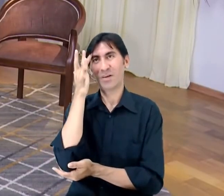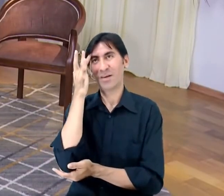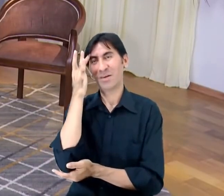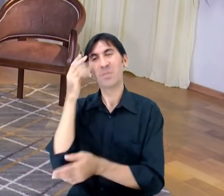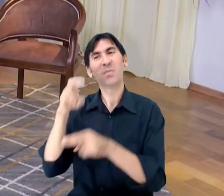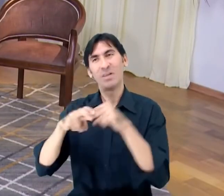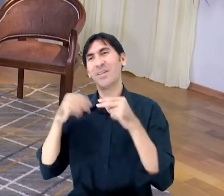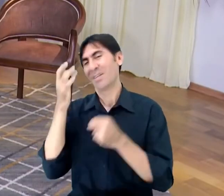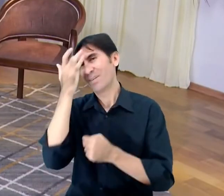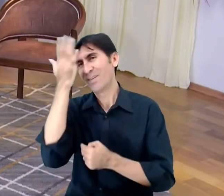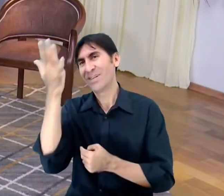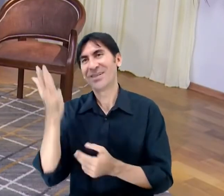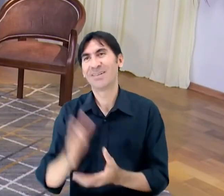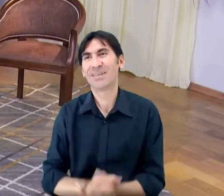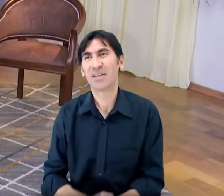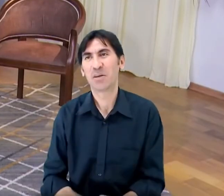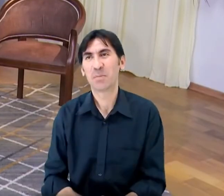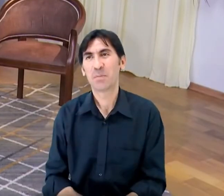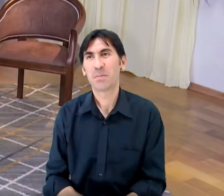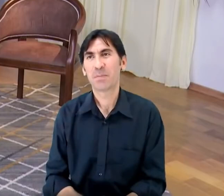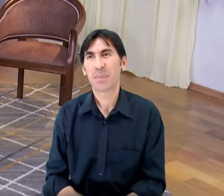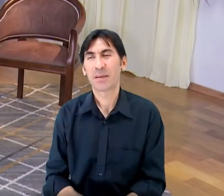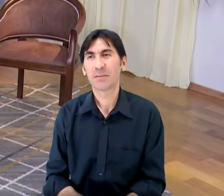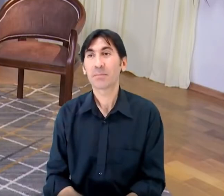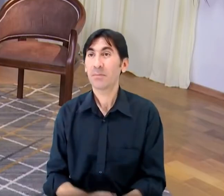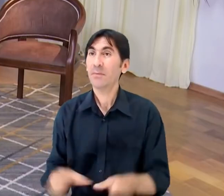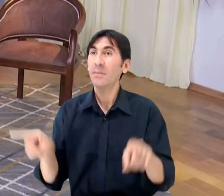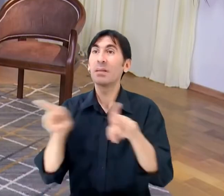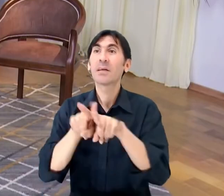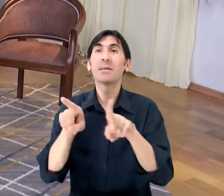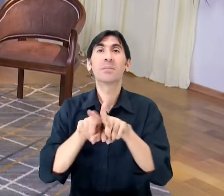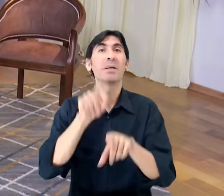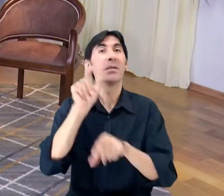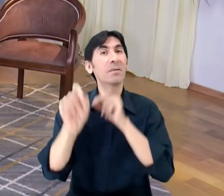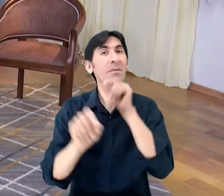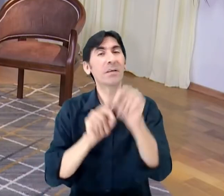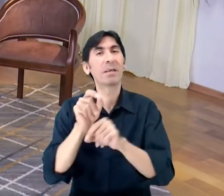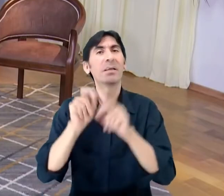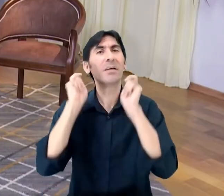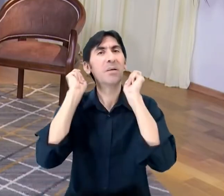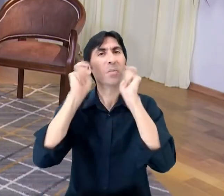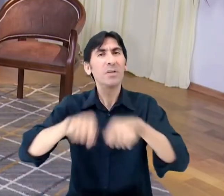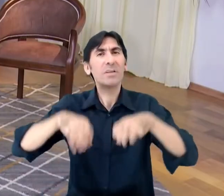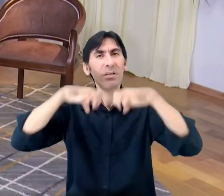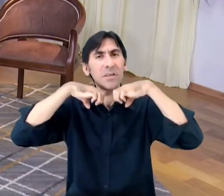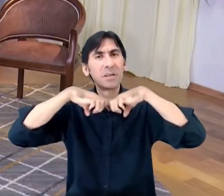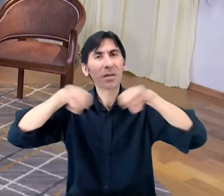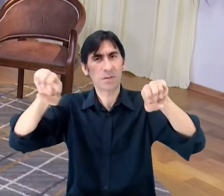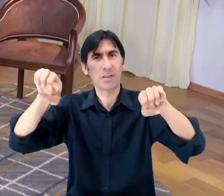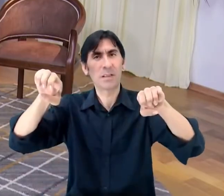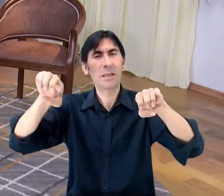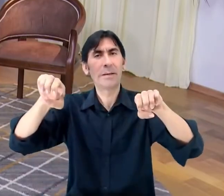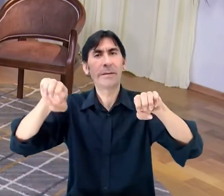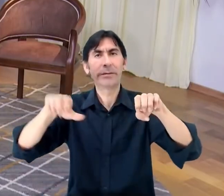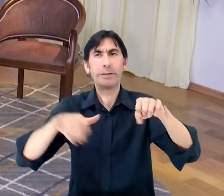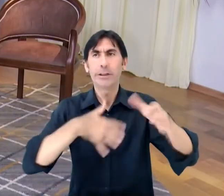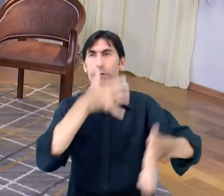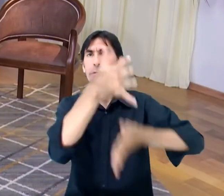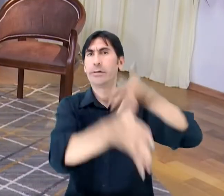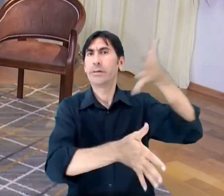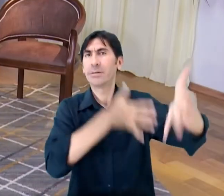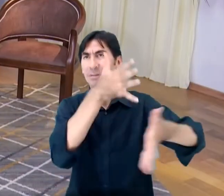E tem uma outra forma que a mensagem pode ser levada, além da forma verbal,